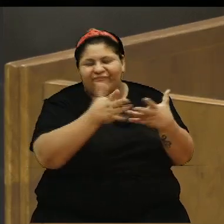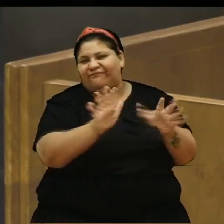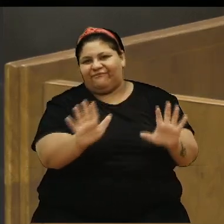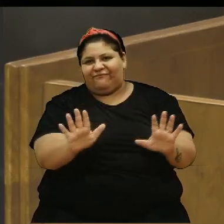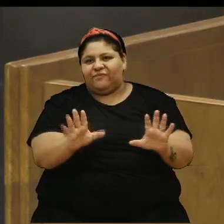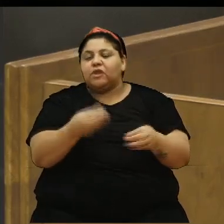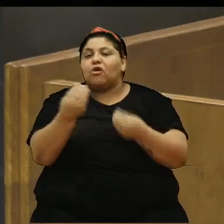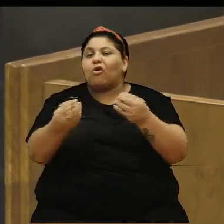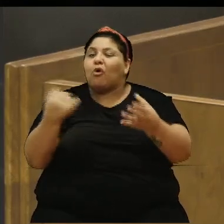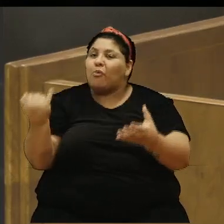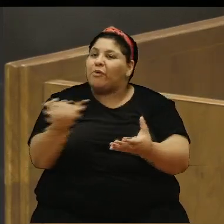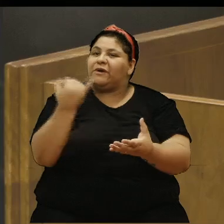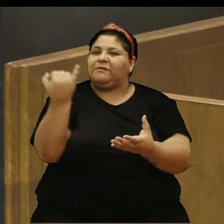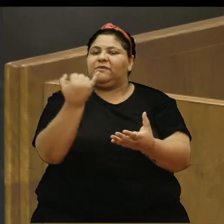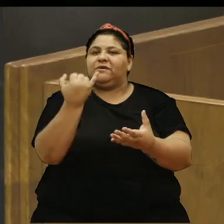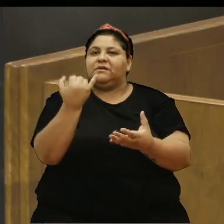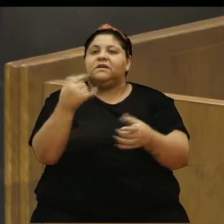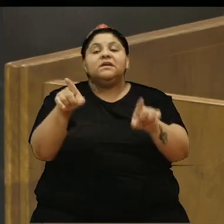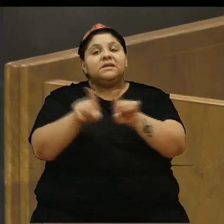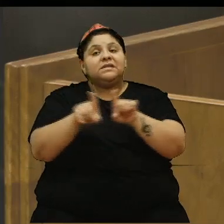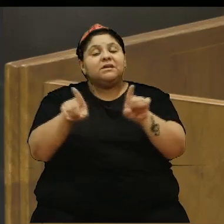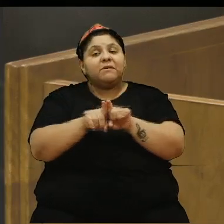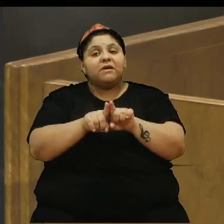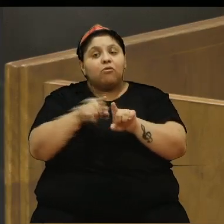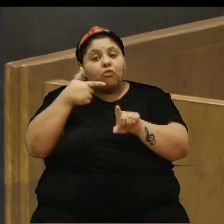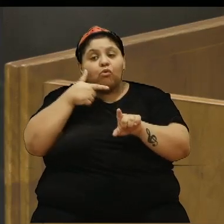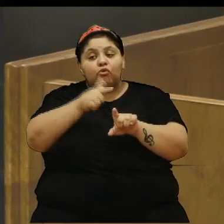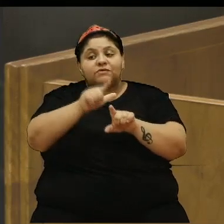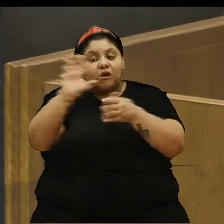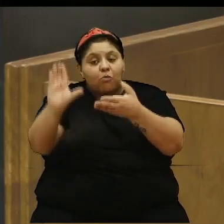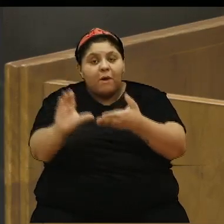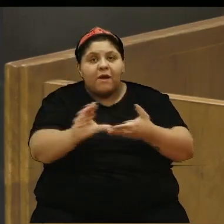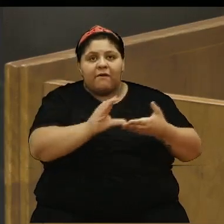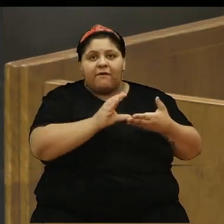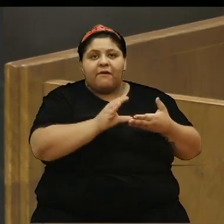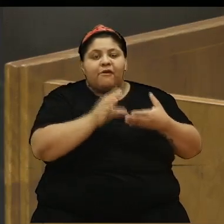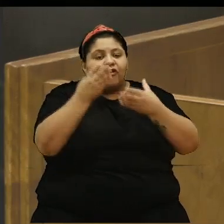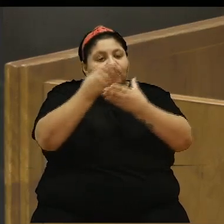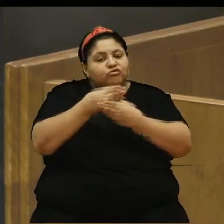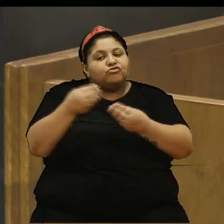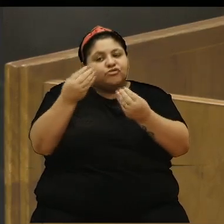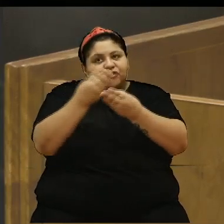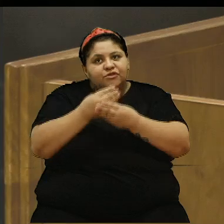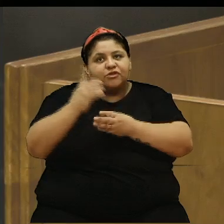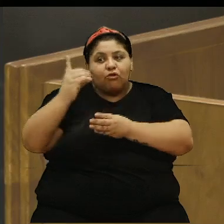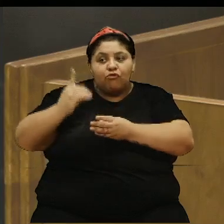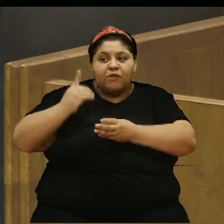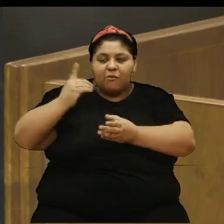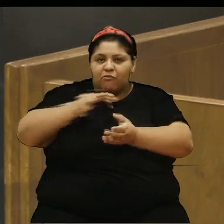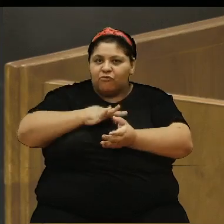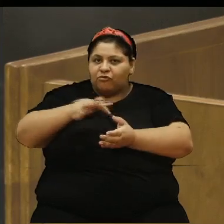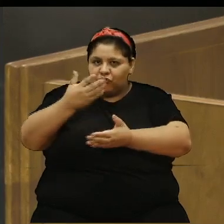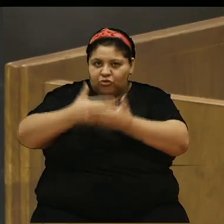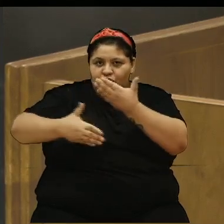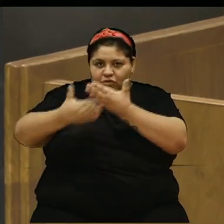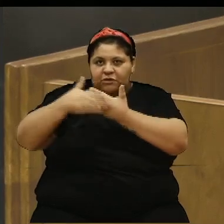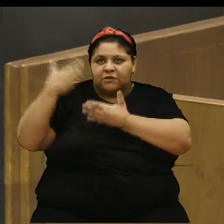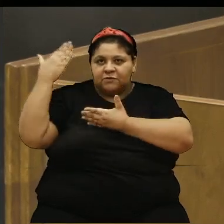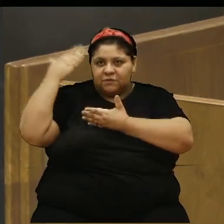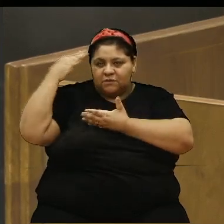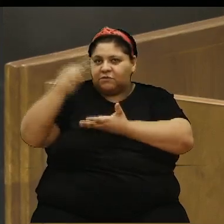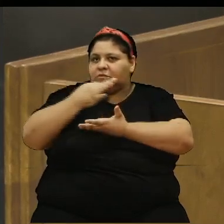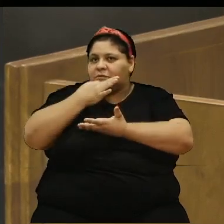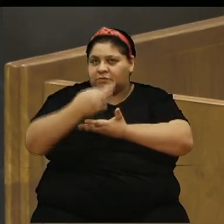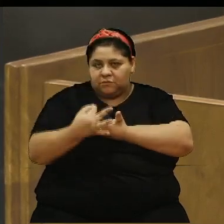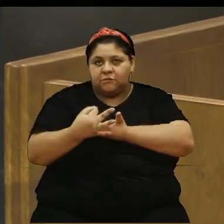como é importante, e mais importante ainda é quando a gente justamente consegue uma emenda com a sensibilidade de um deputado federal, e todos sabem a minha posição